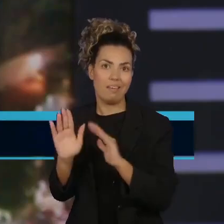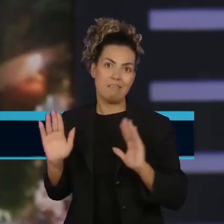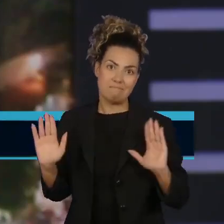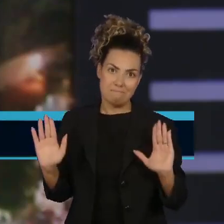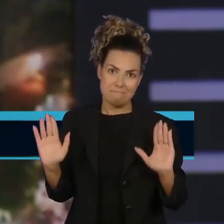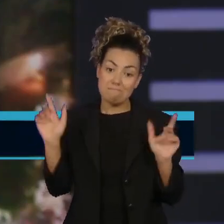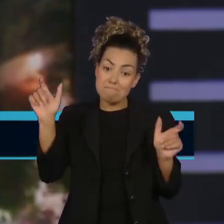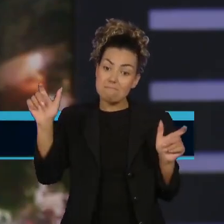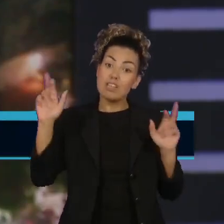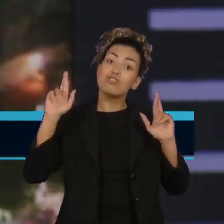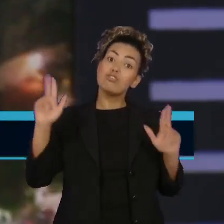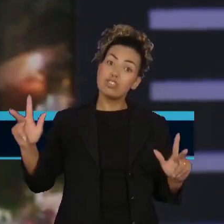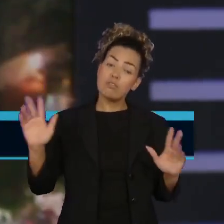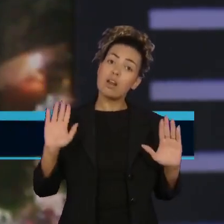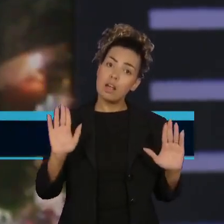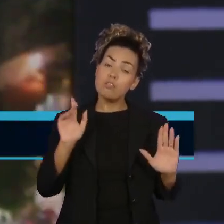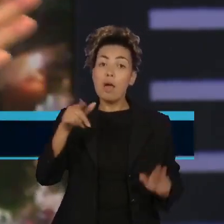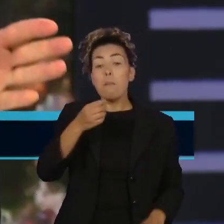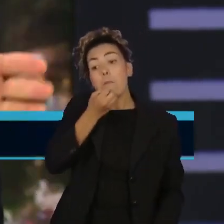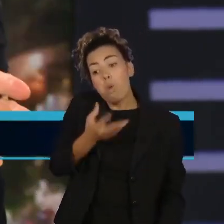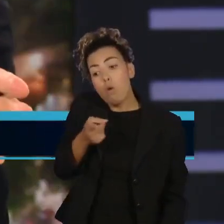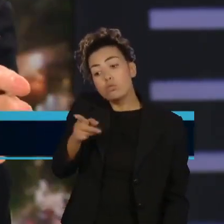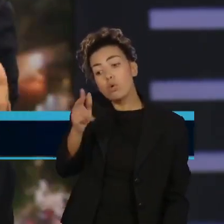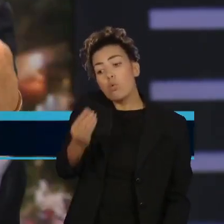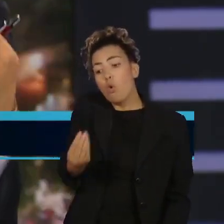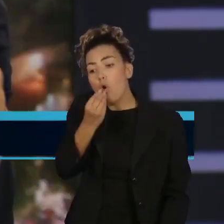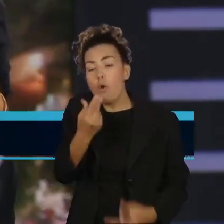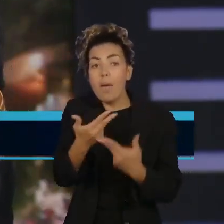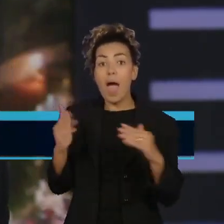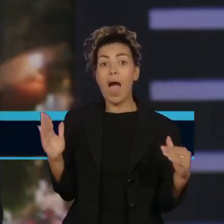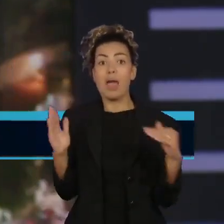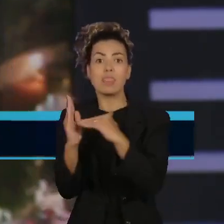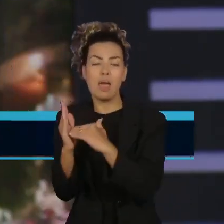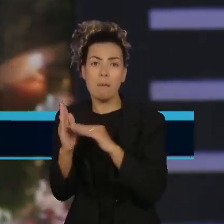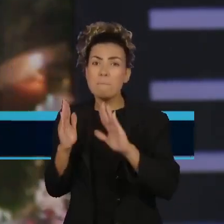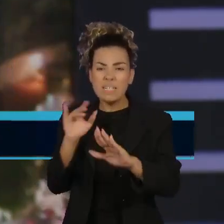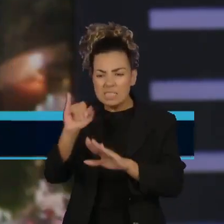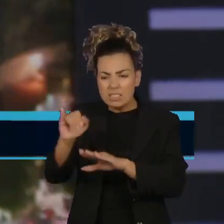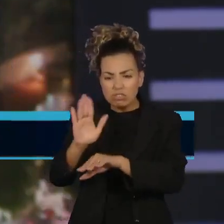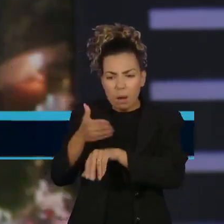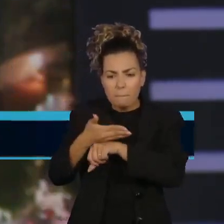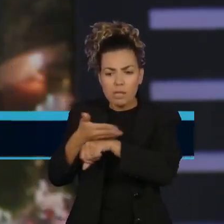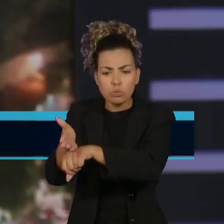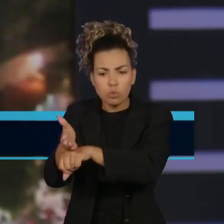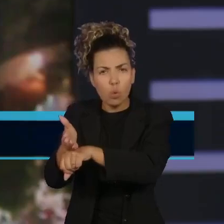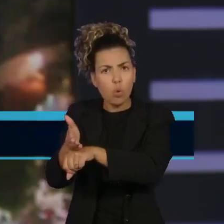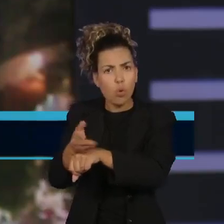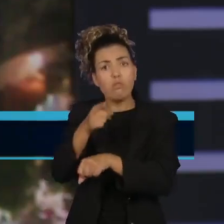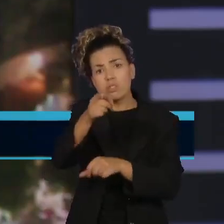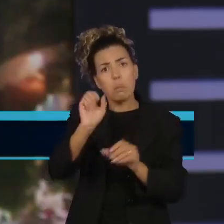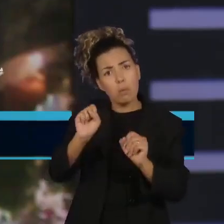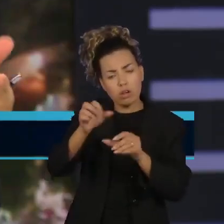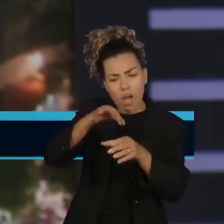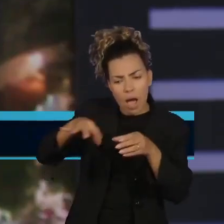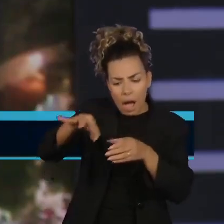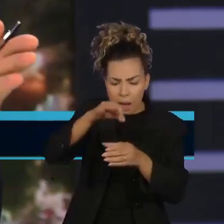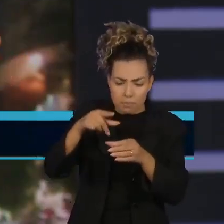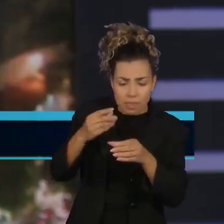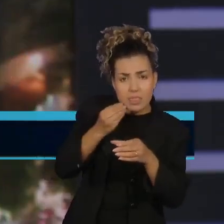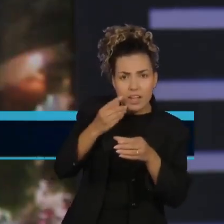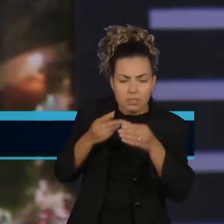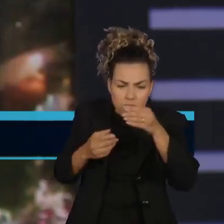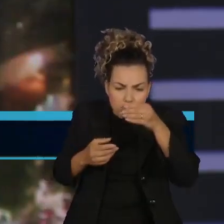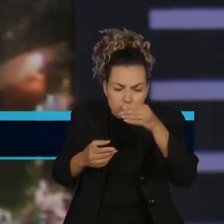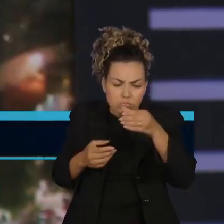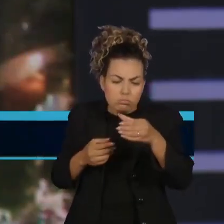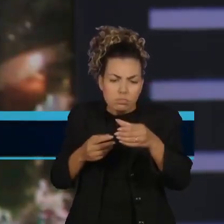Você coloca melhor consumir até. Mas se você comprar e tiver passado, você abre e testa, dá uma cheirada, etc. Sim.